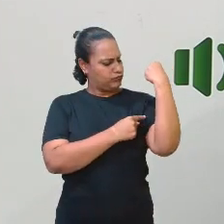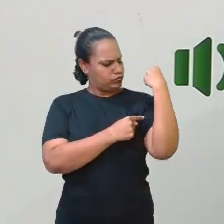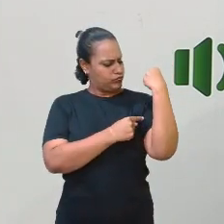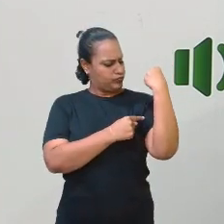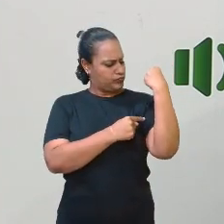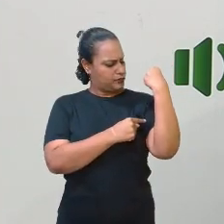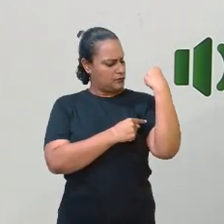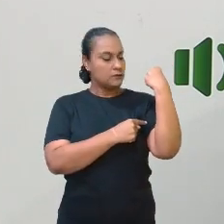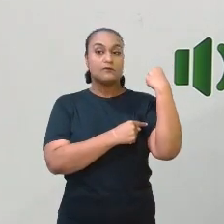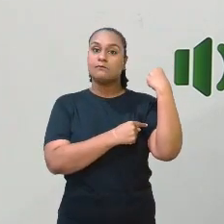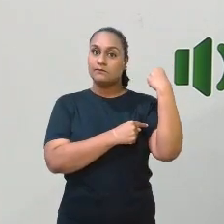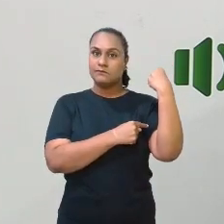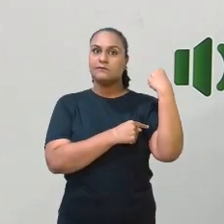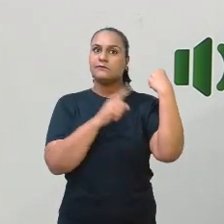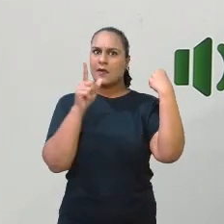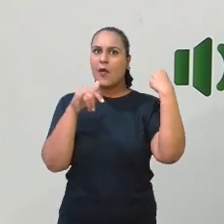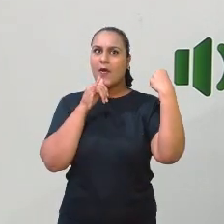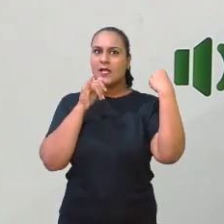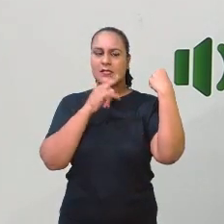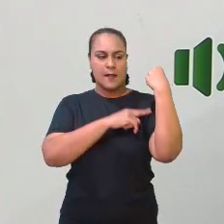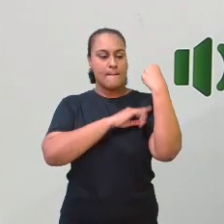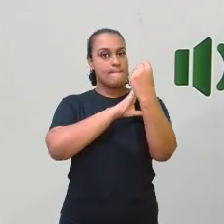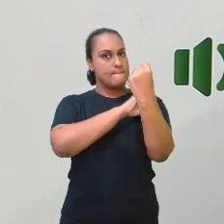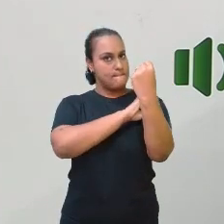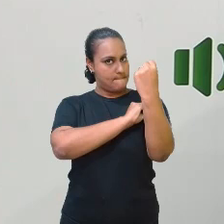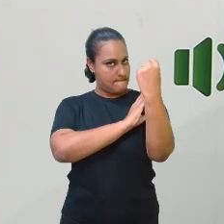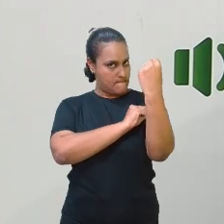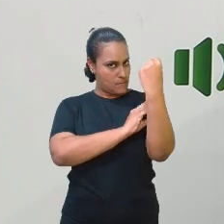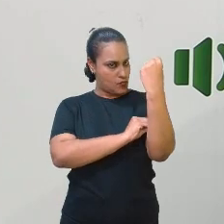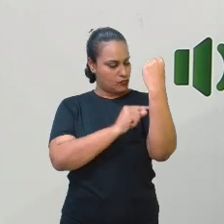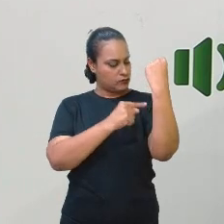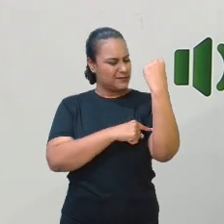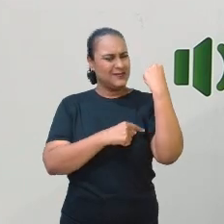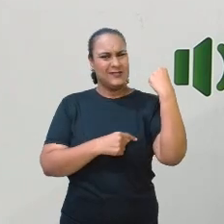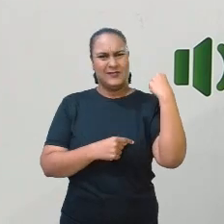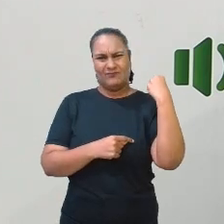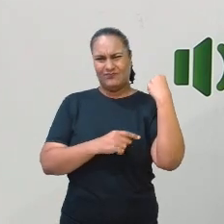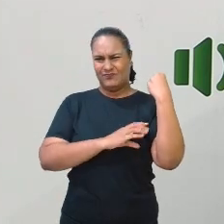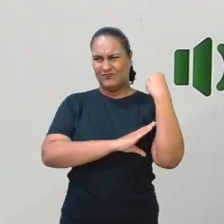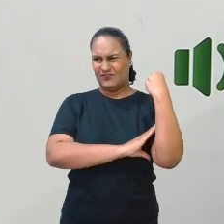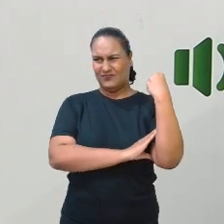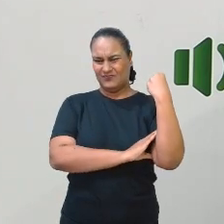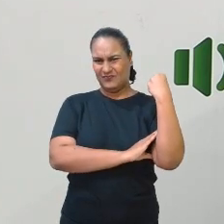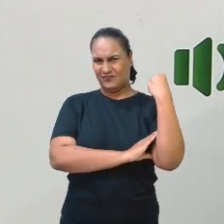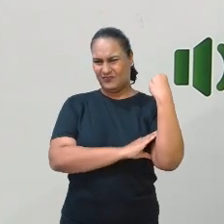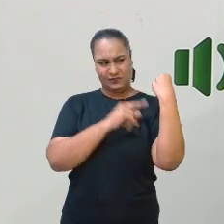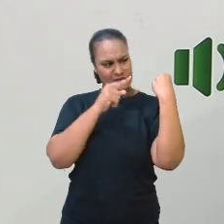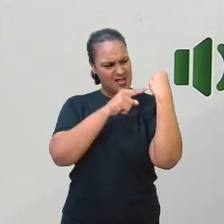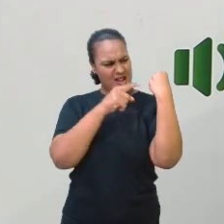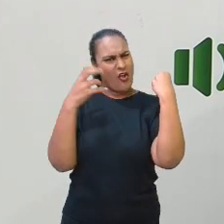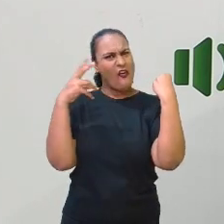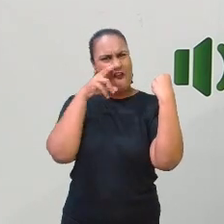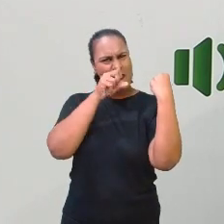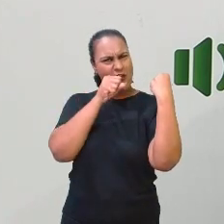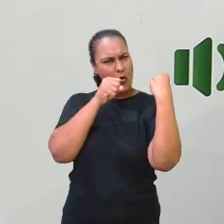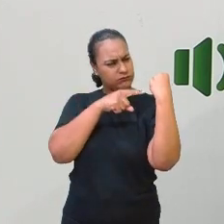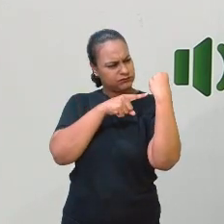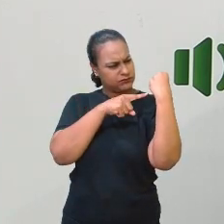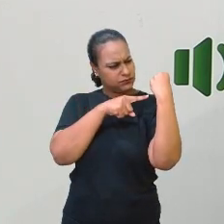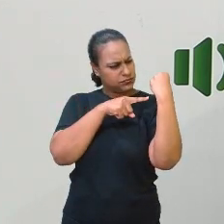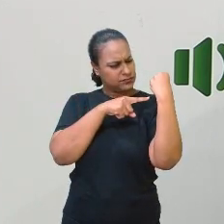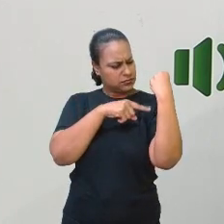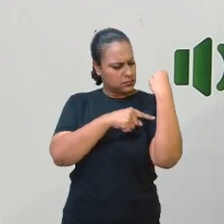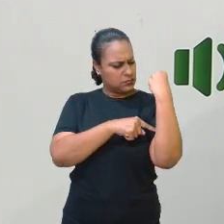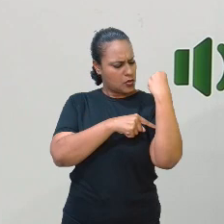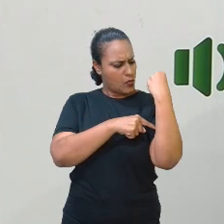bíceps, que é um exemplo de músculo, você aperta bastante, segura a tua mão e aperta. Vê como